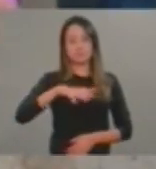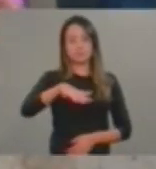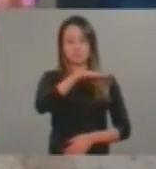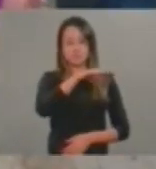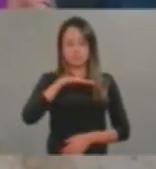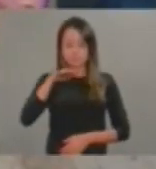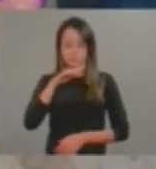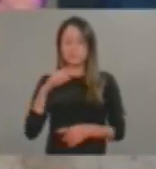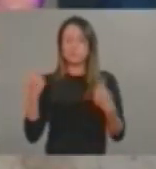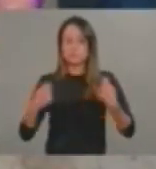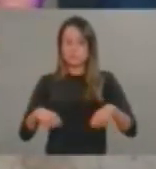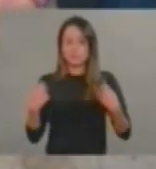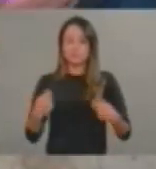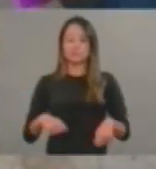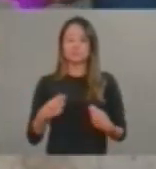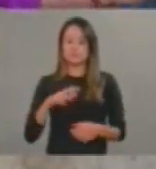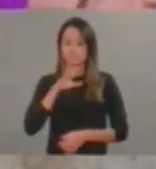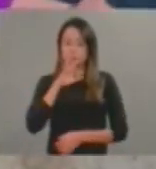impostos